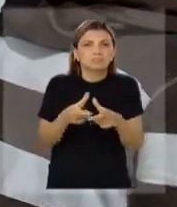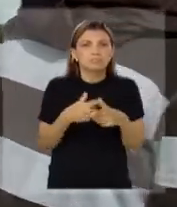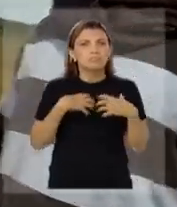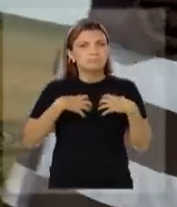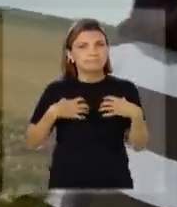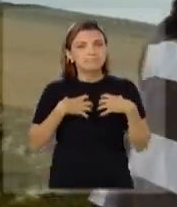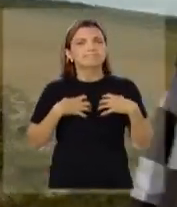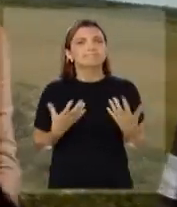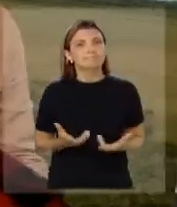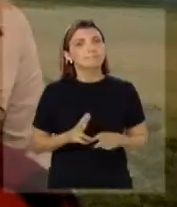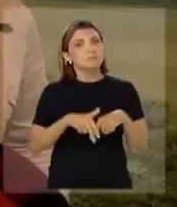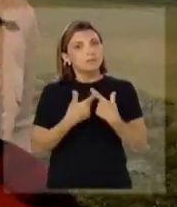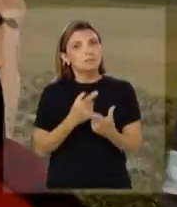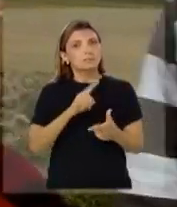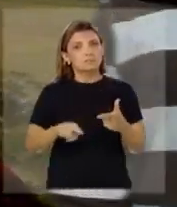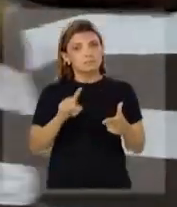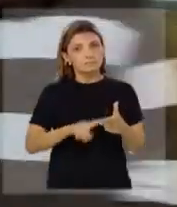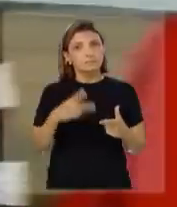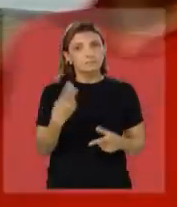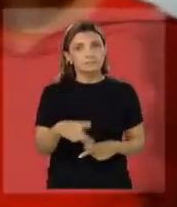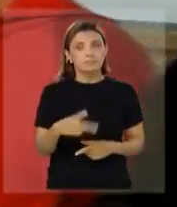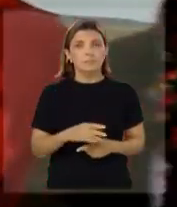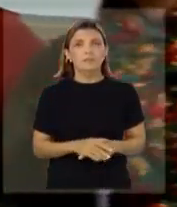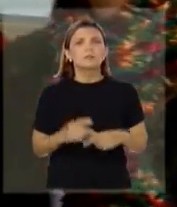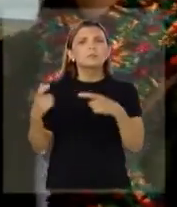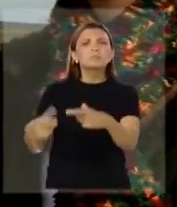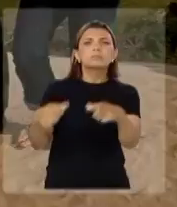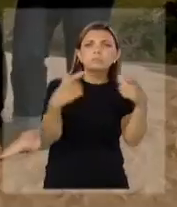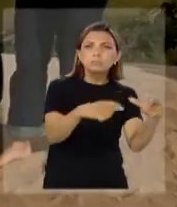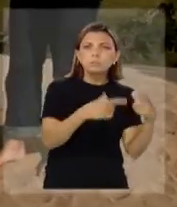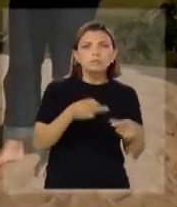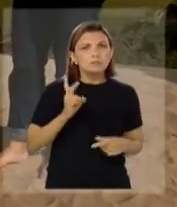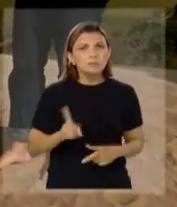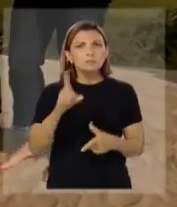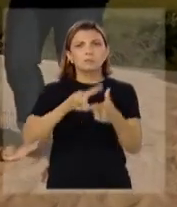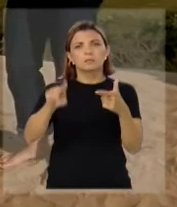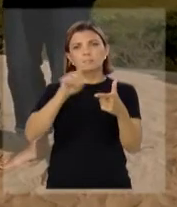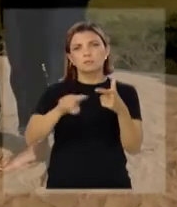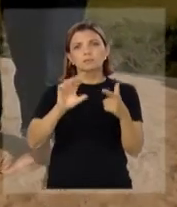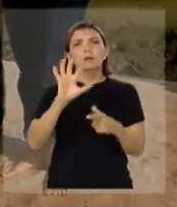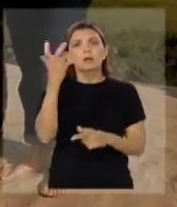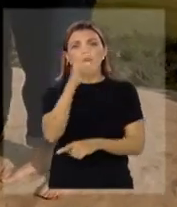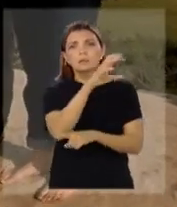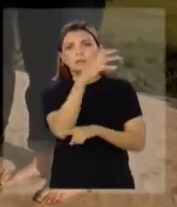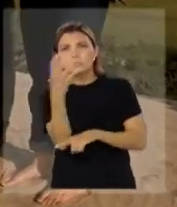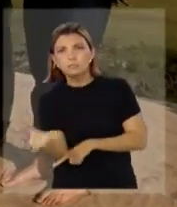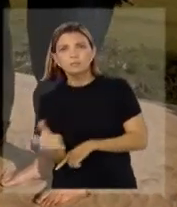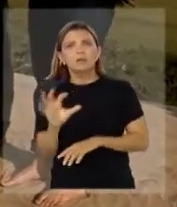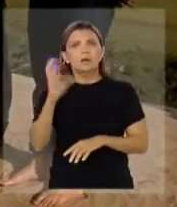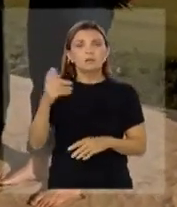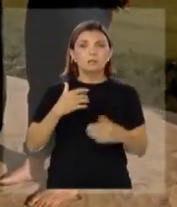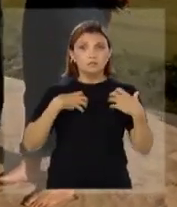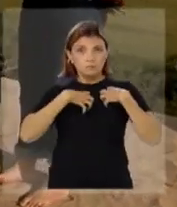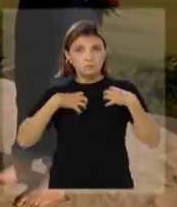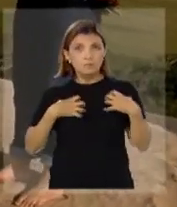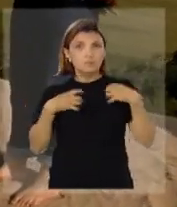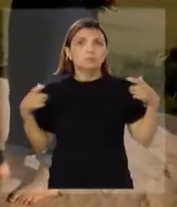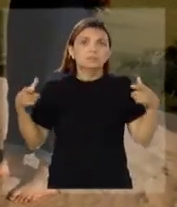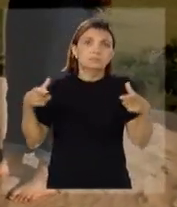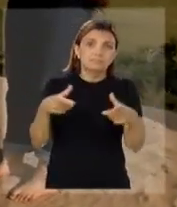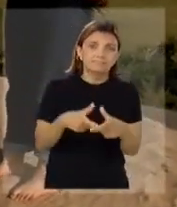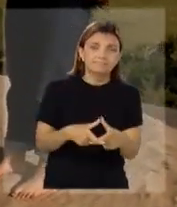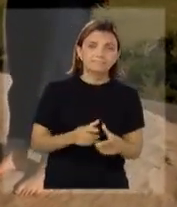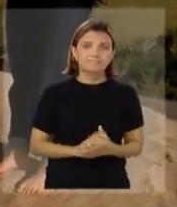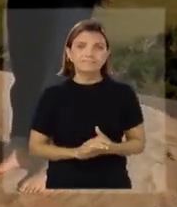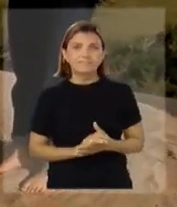correndo risco de extinção. Nossa. A história se repete, pessoal. Todo lugar que a gente vai é isso. É assim, alguma coisa ameaçada,